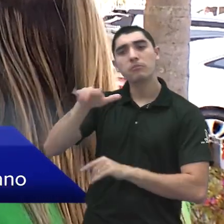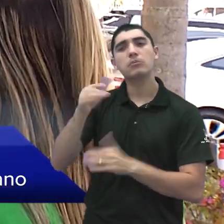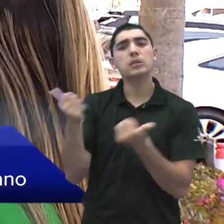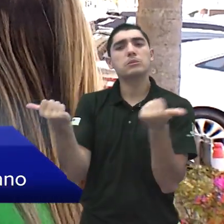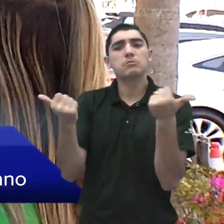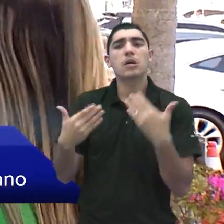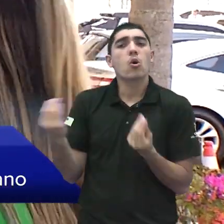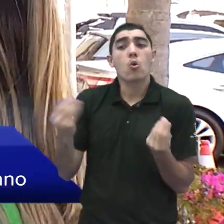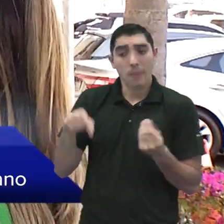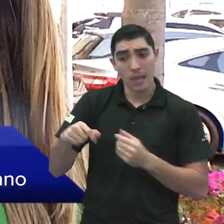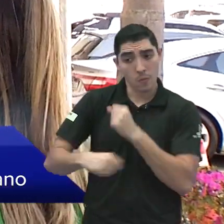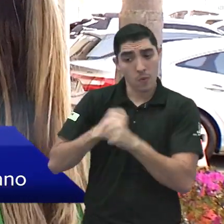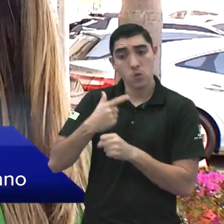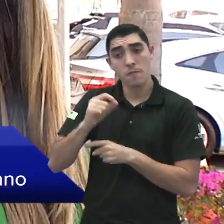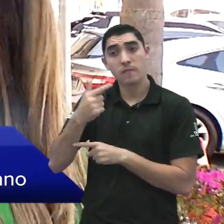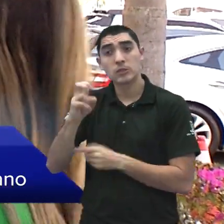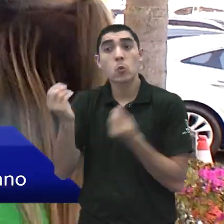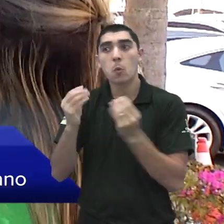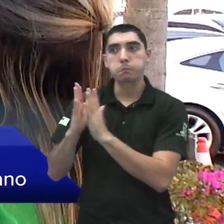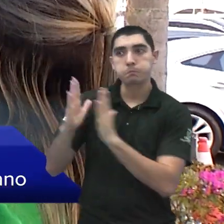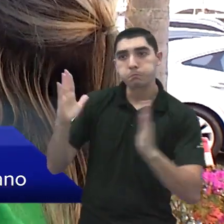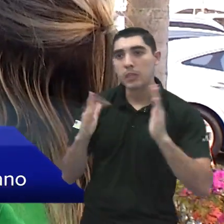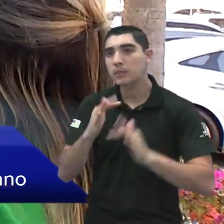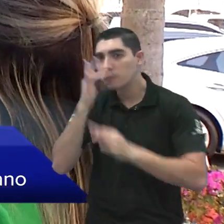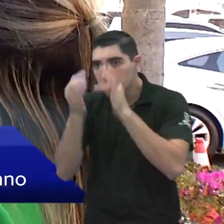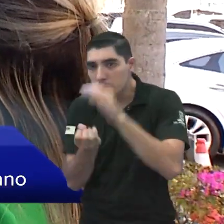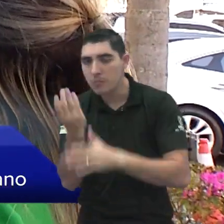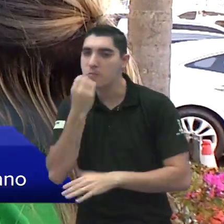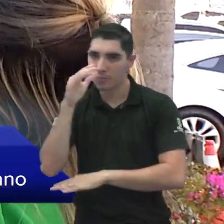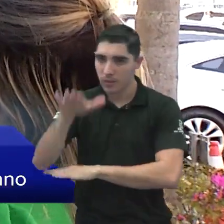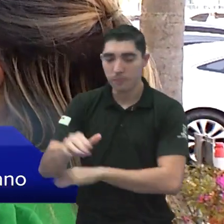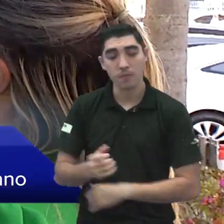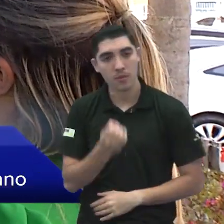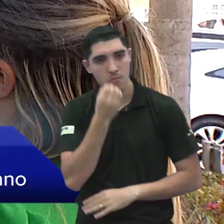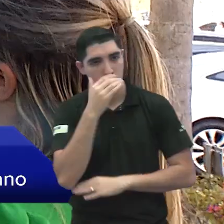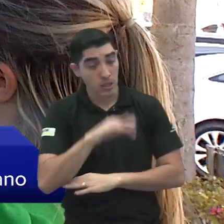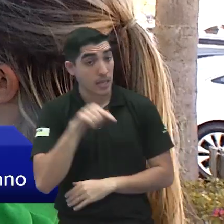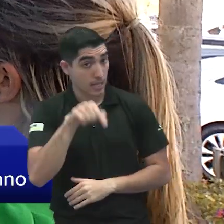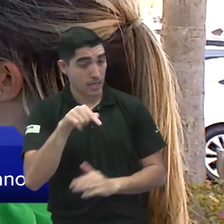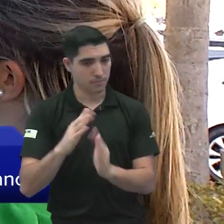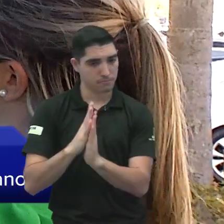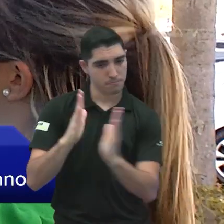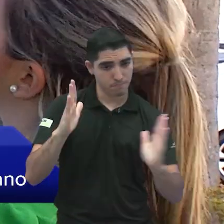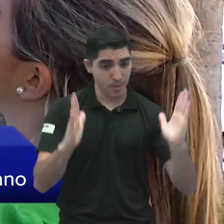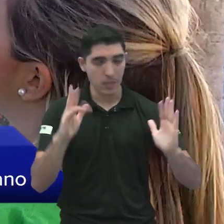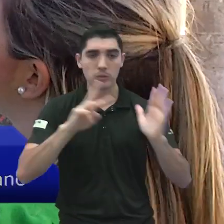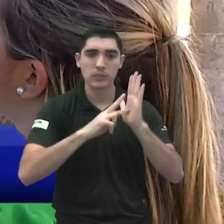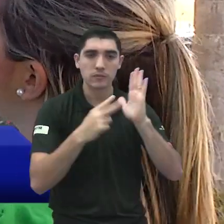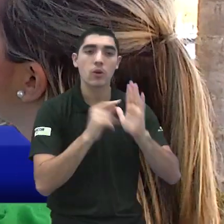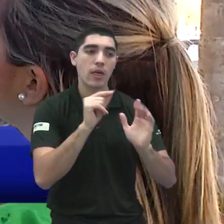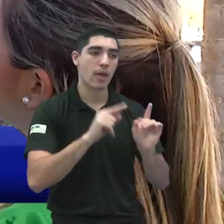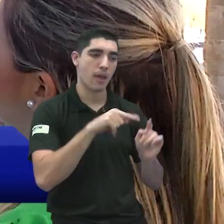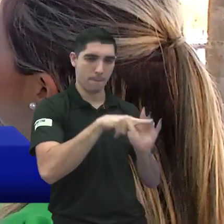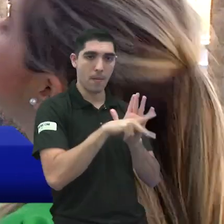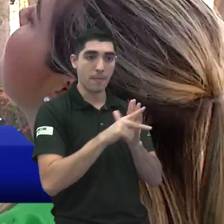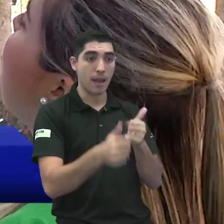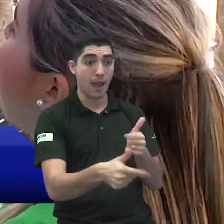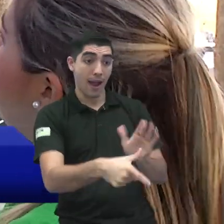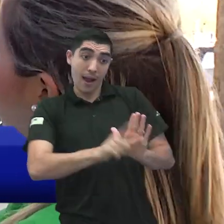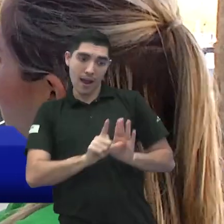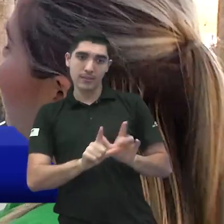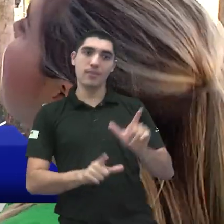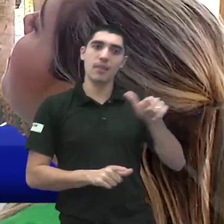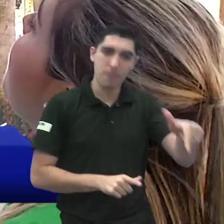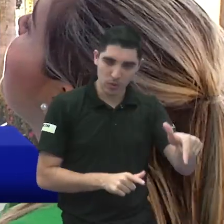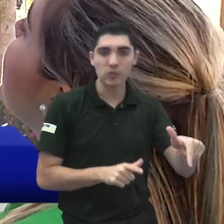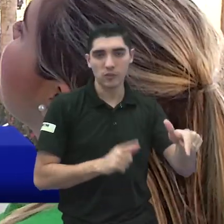de 2025 em termos de clima? Boa tarde. Boa tarde. Então, geralmente a primavera ela marca essa transição, né, para o verão. Então a gente começa a ter chuva